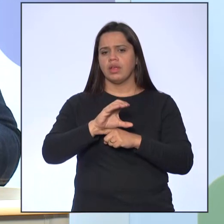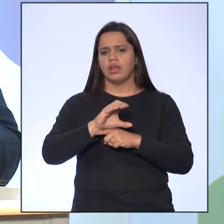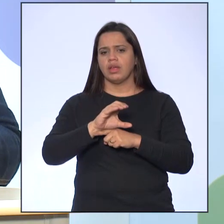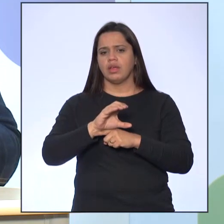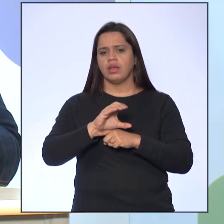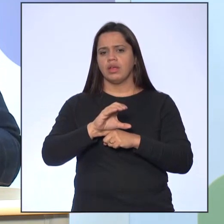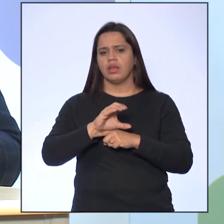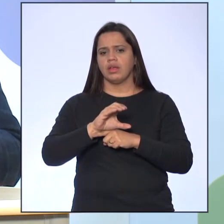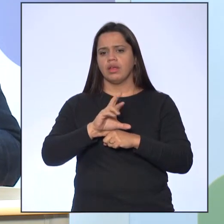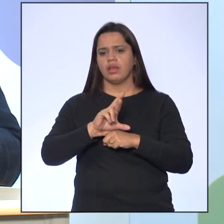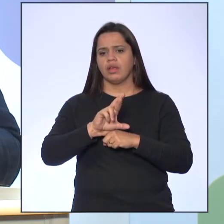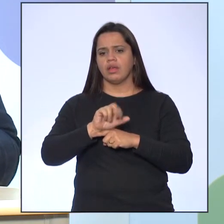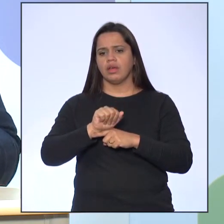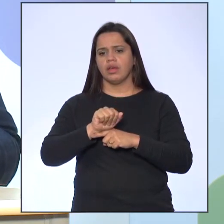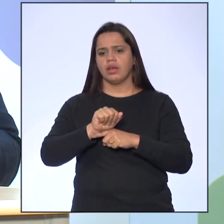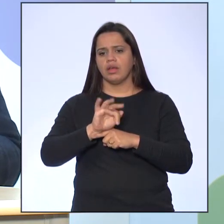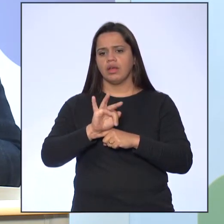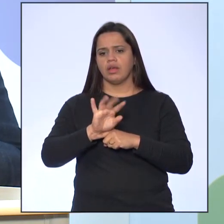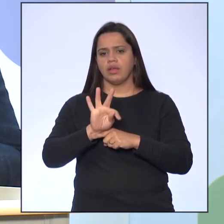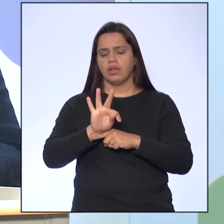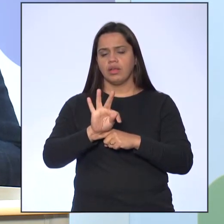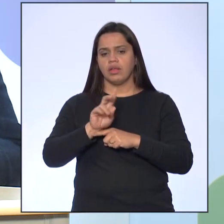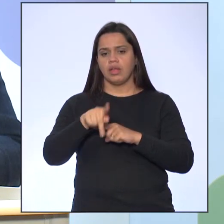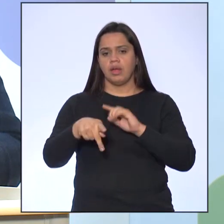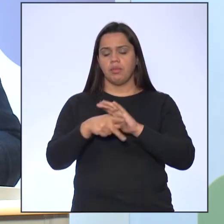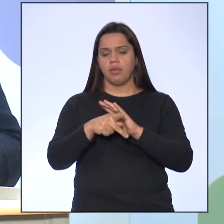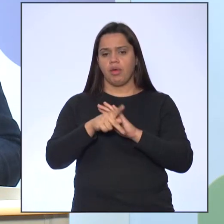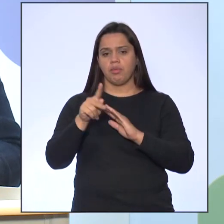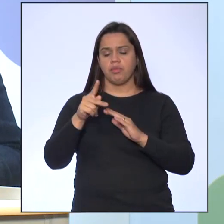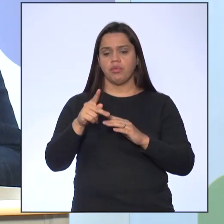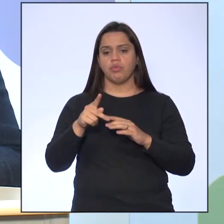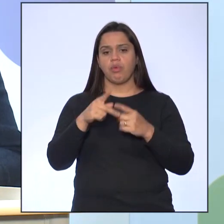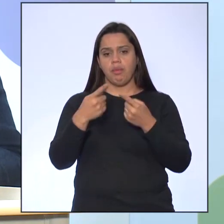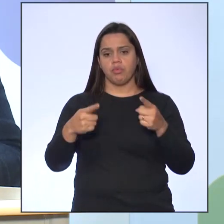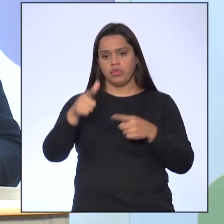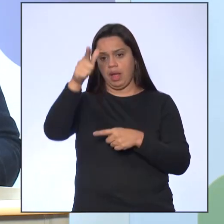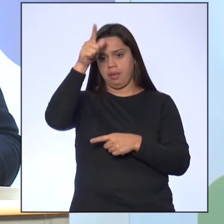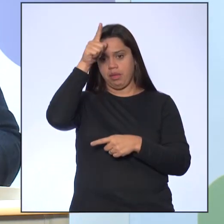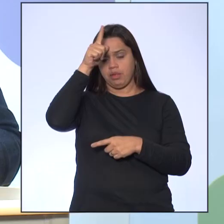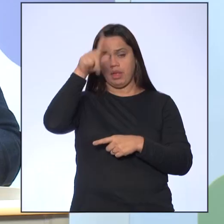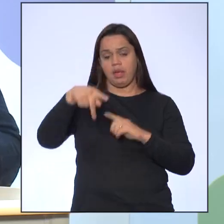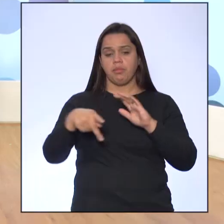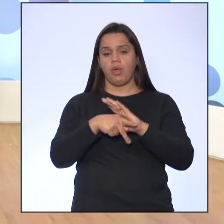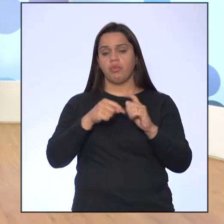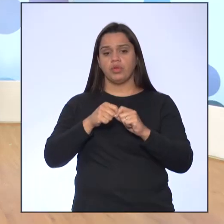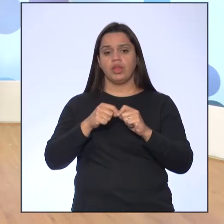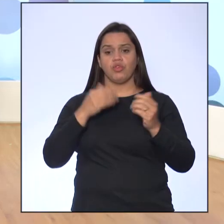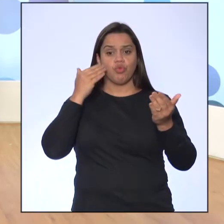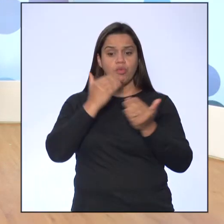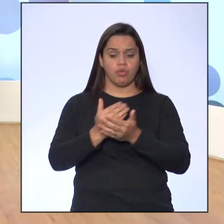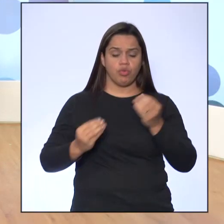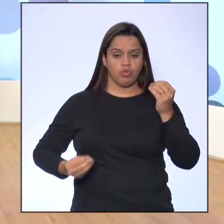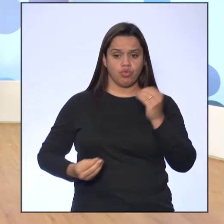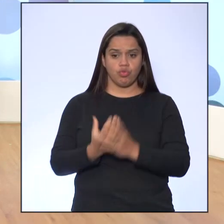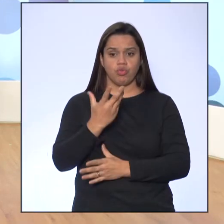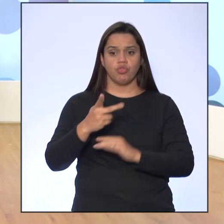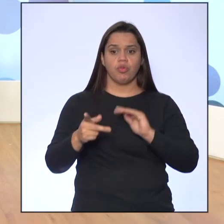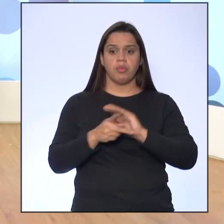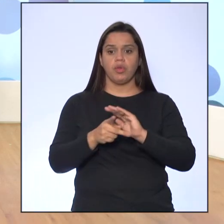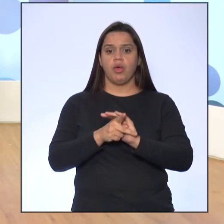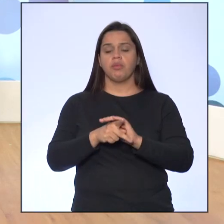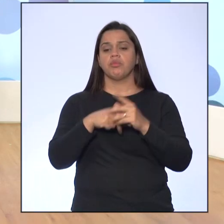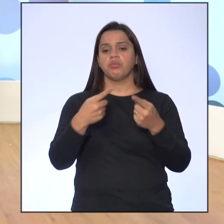chamada Kraftwerk, né? Eles seriam, na verdade, os pioneiros ou os pais, né, do surgimento desses estilos de